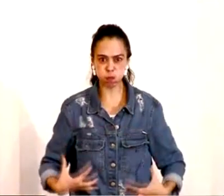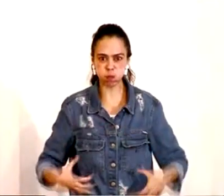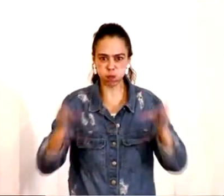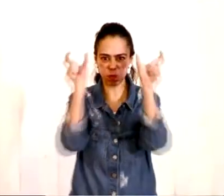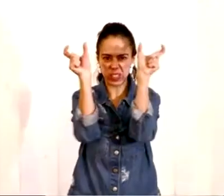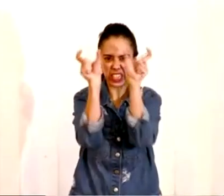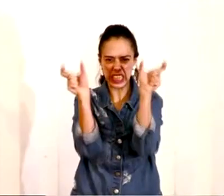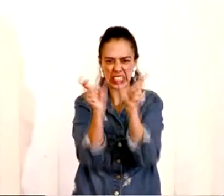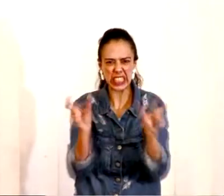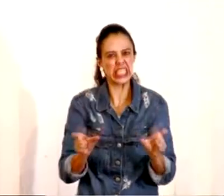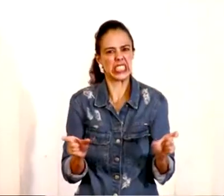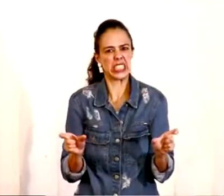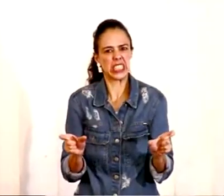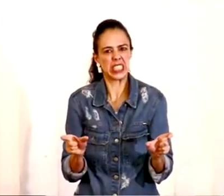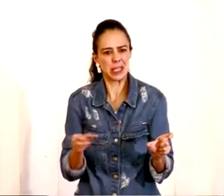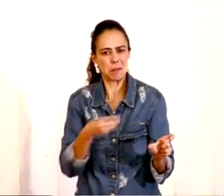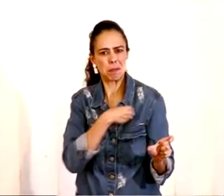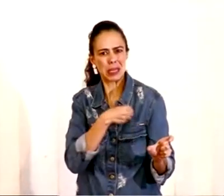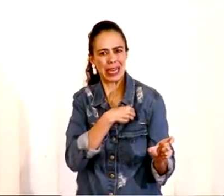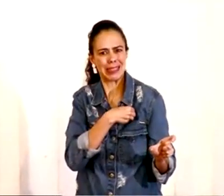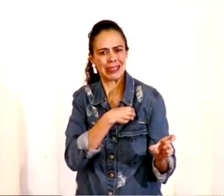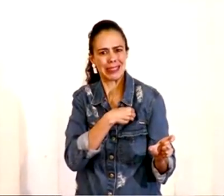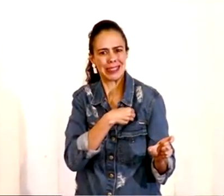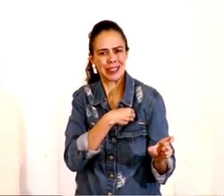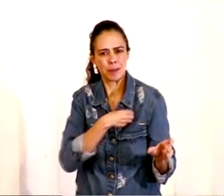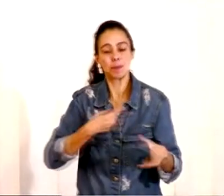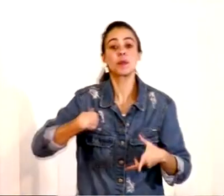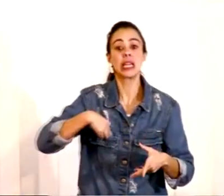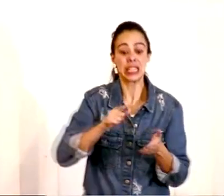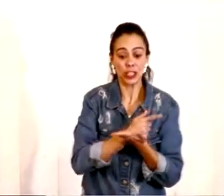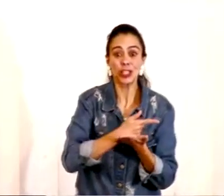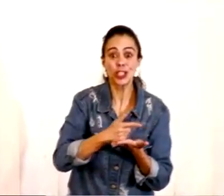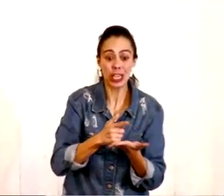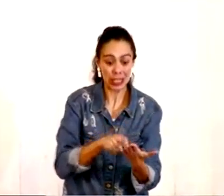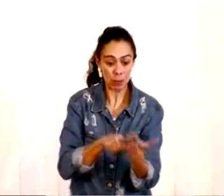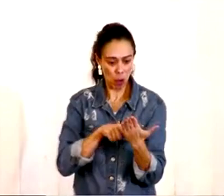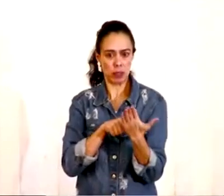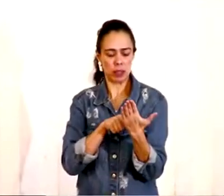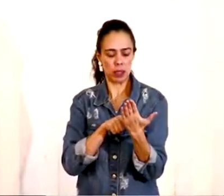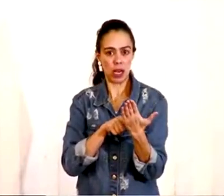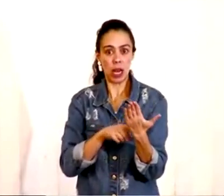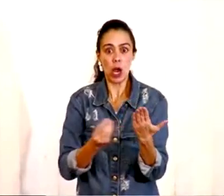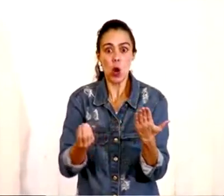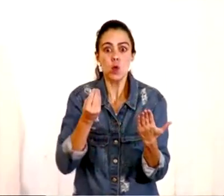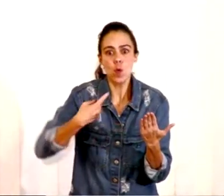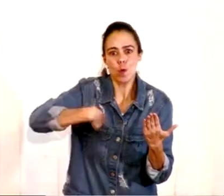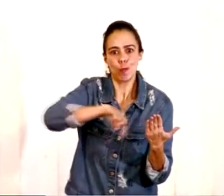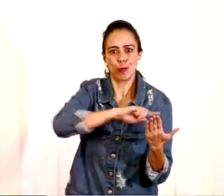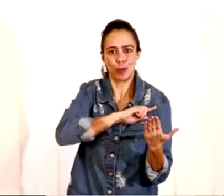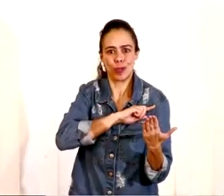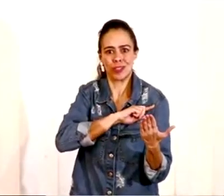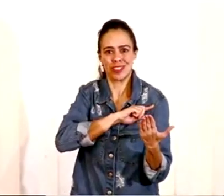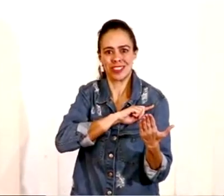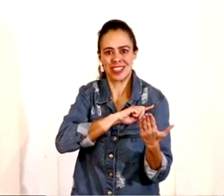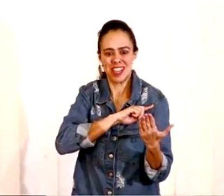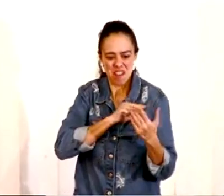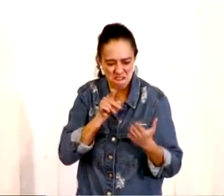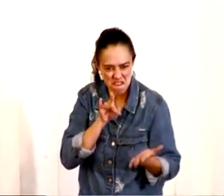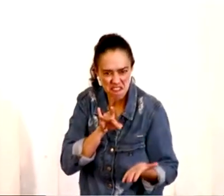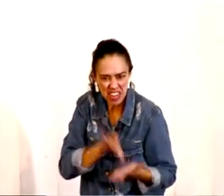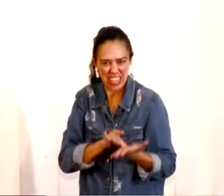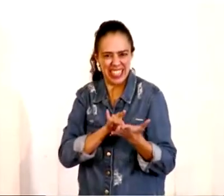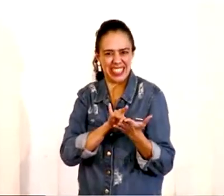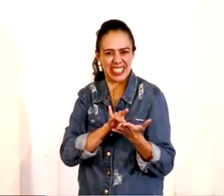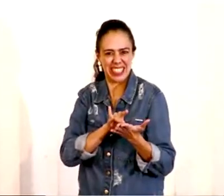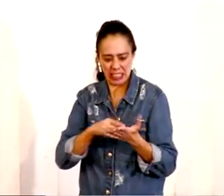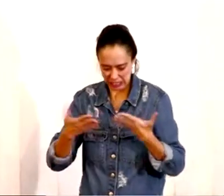realidade daquilo que somos como criaturas de Deus, ao passo que também relata para nós como Deus